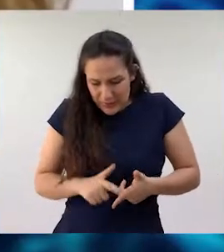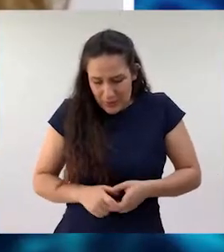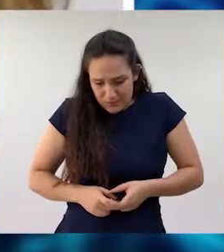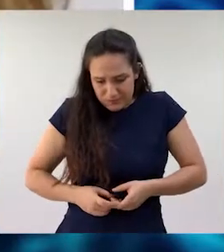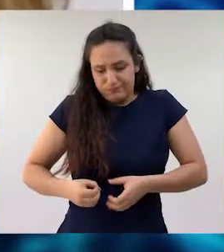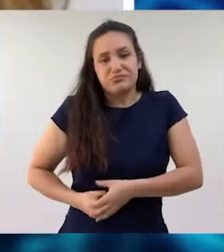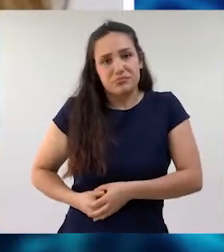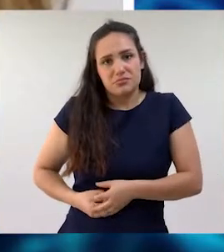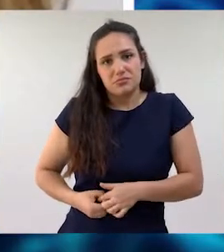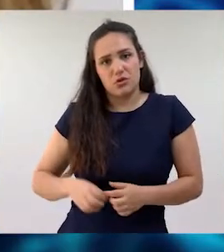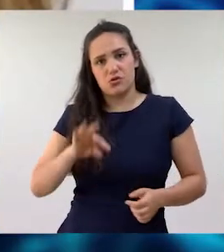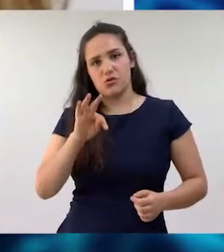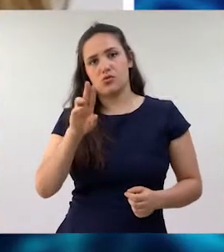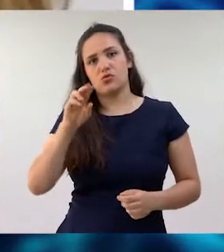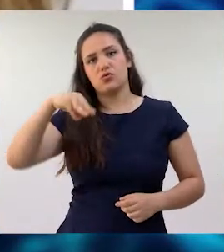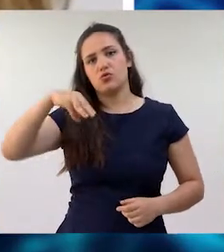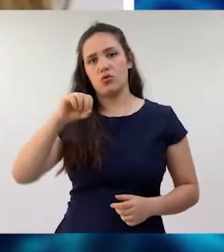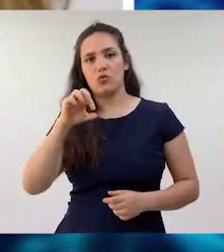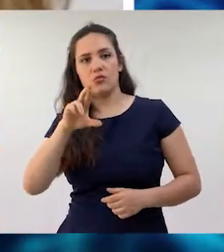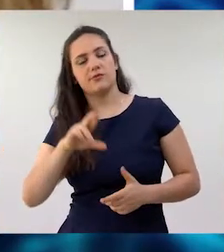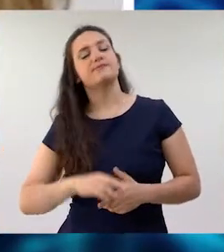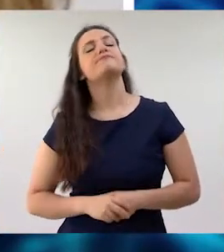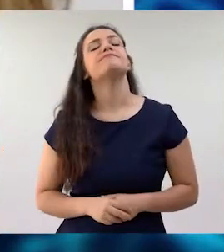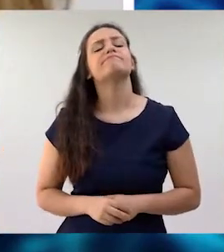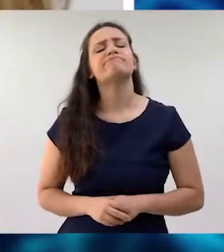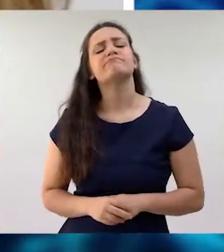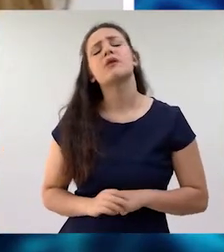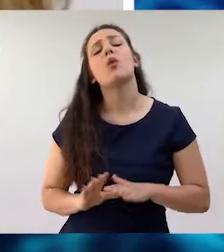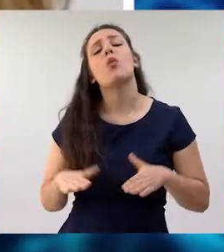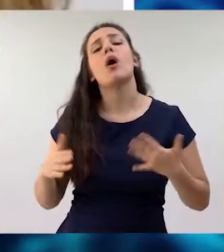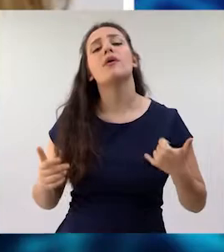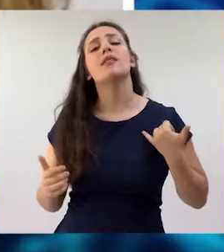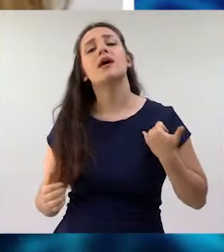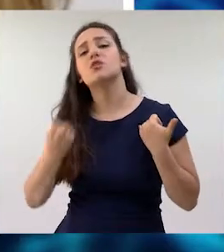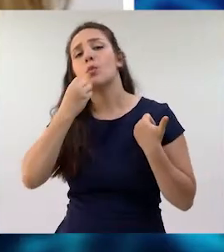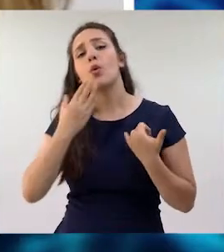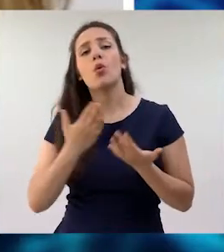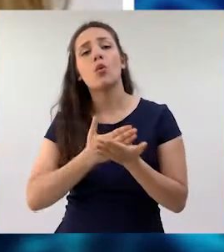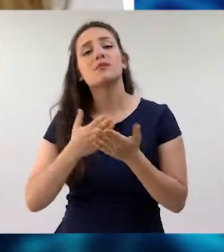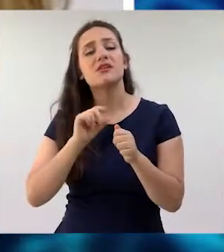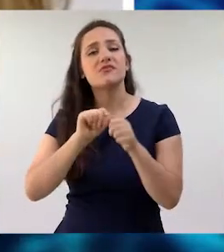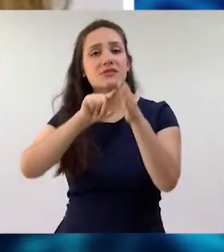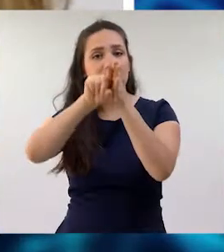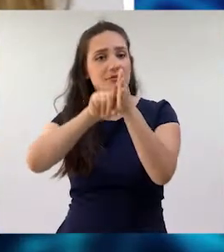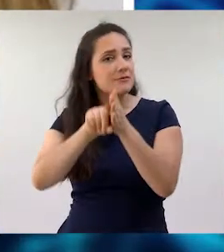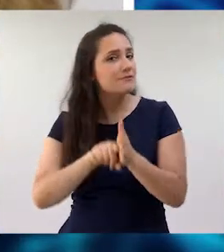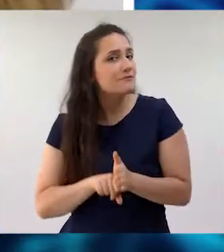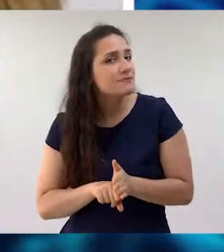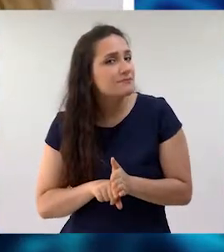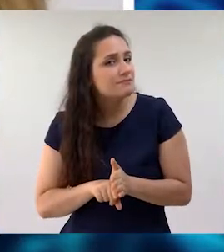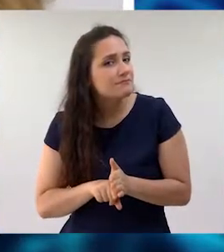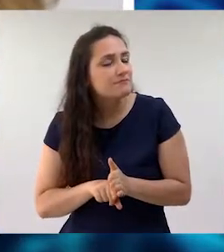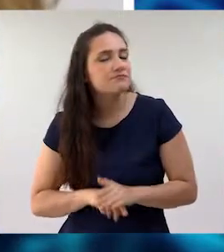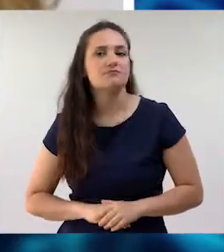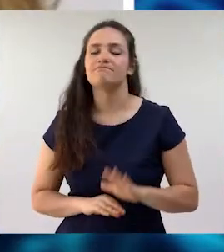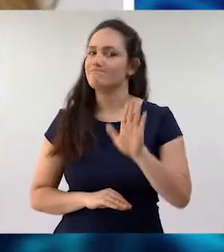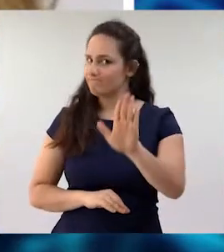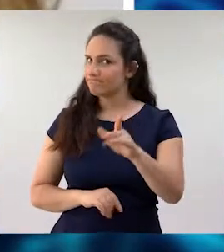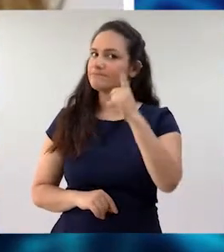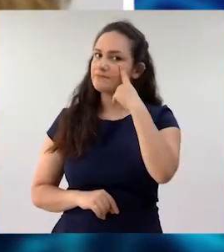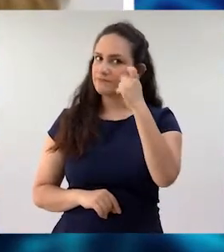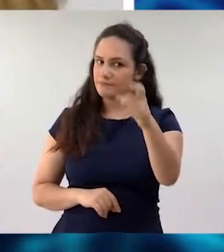também. E a partir de que idade é preciso já começar essa rotina de exames? Sabe que isso é